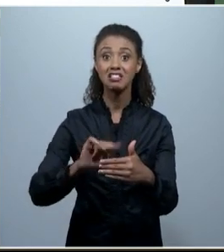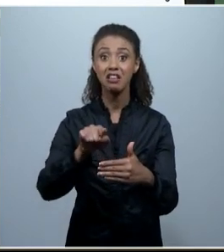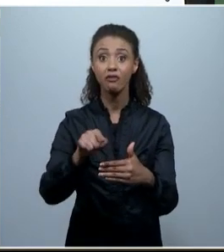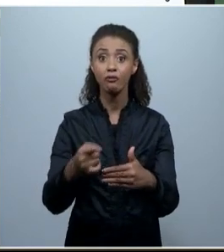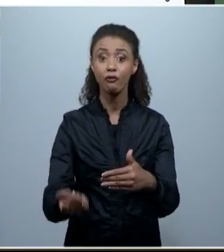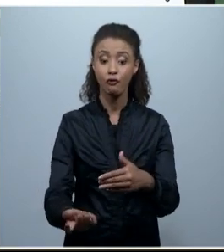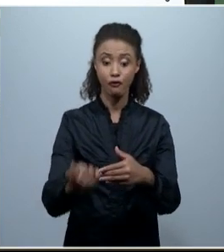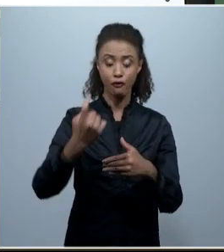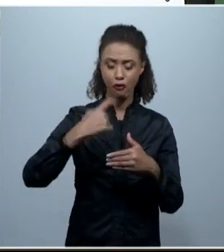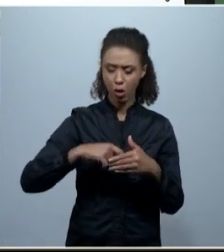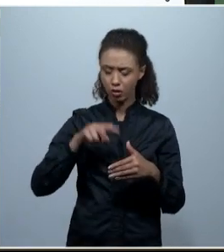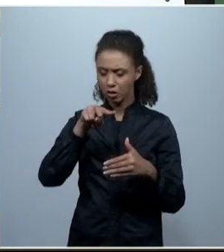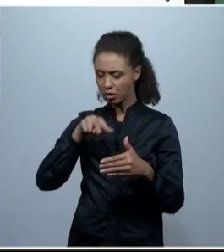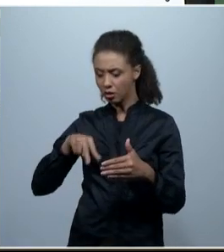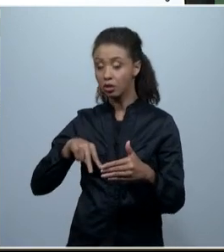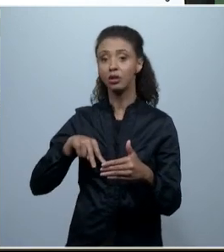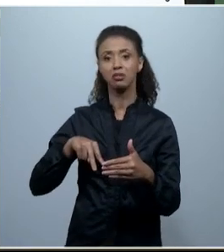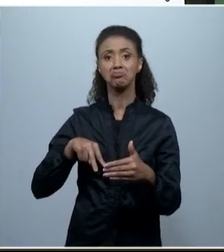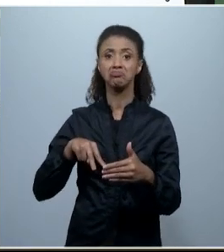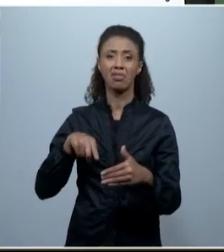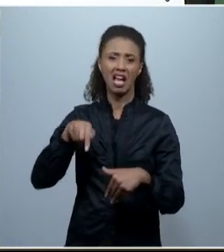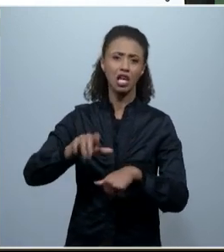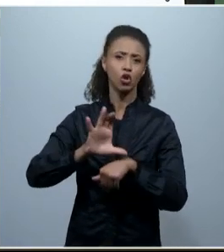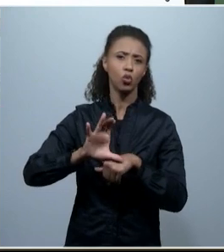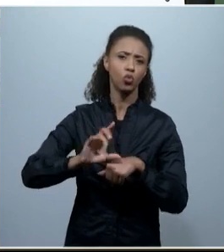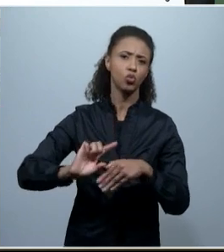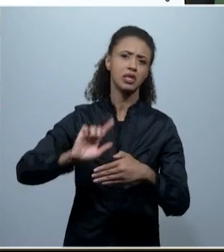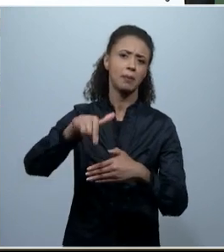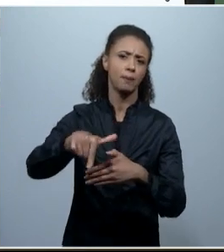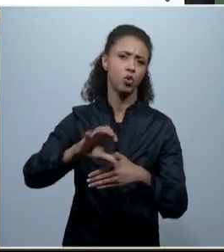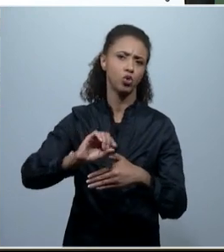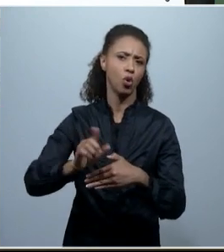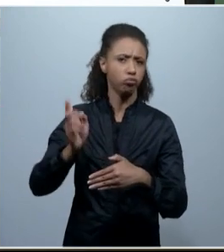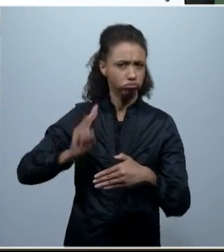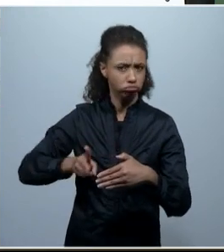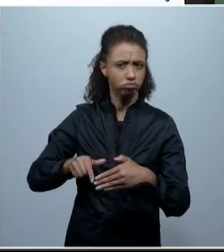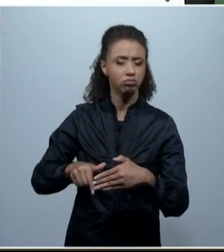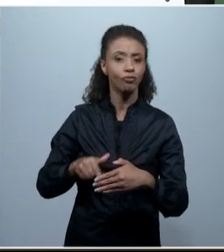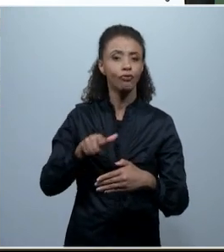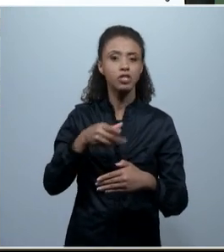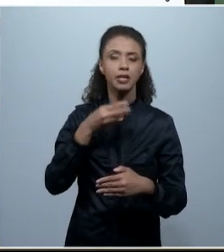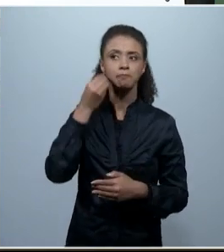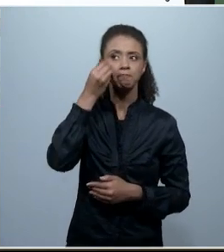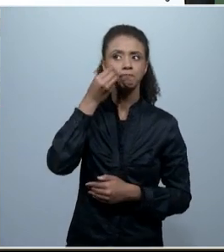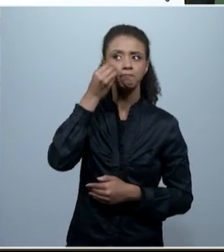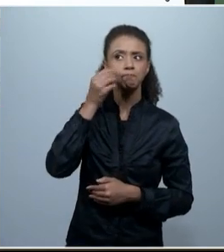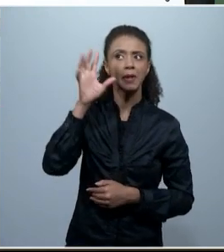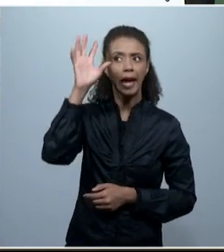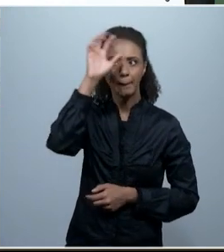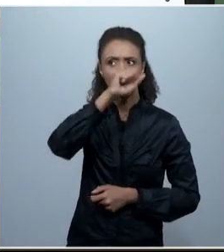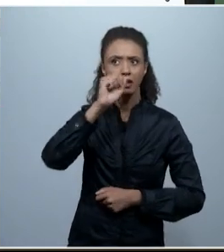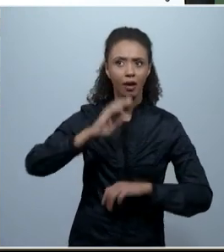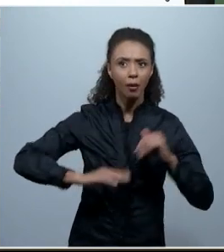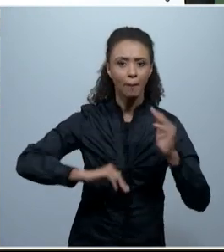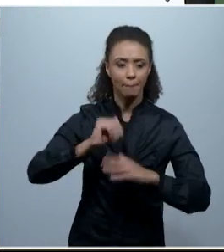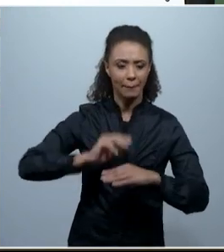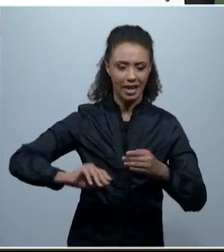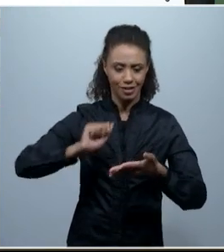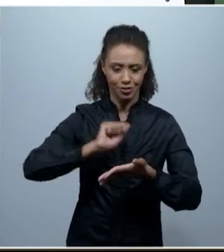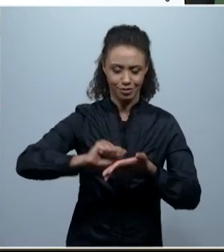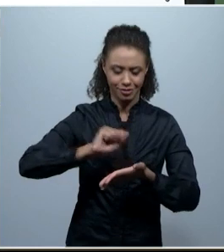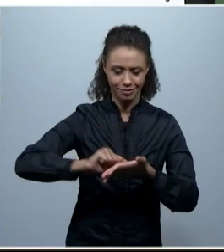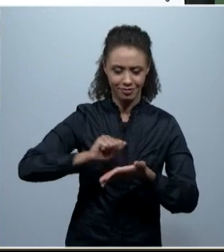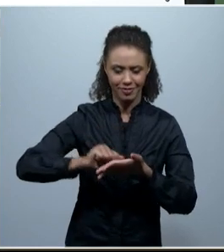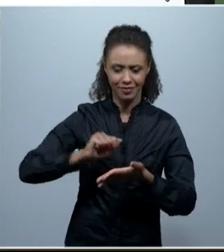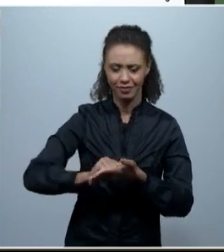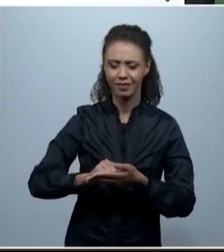nem durante o curso mas não talvez até depois do curso com mais experiência na geometria mais prática é resolver os exercícios mais práticos